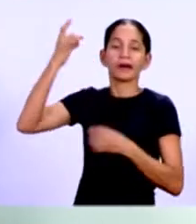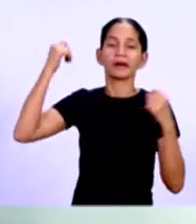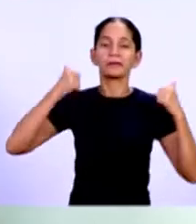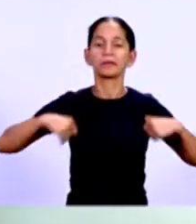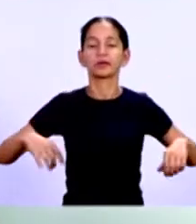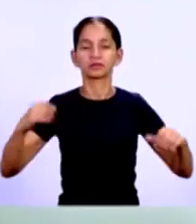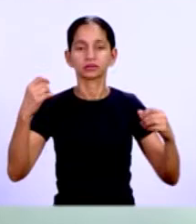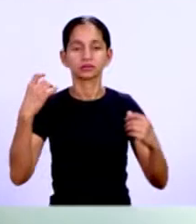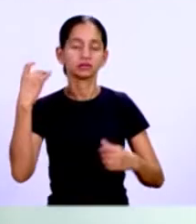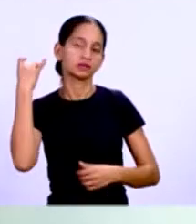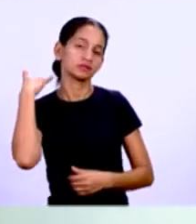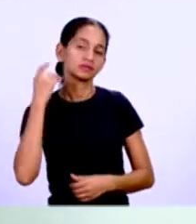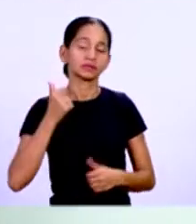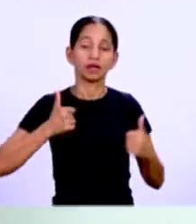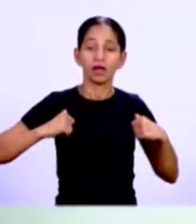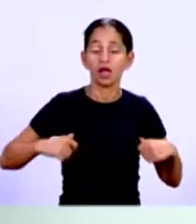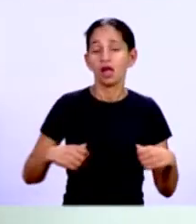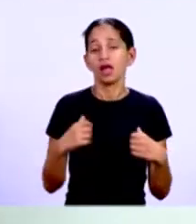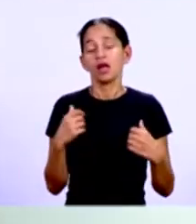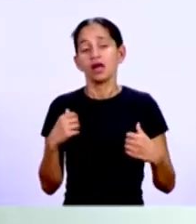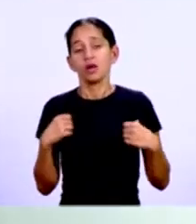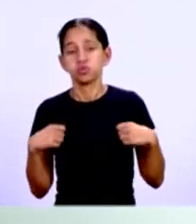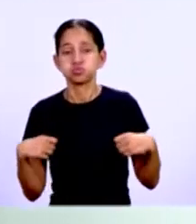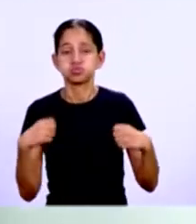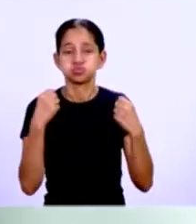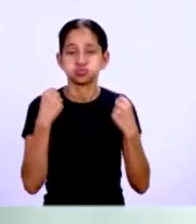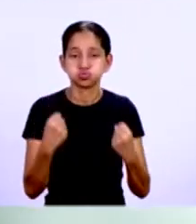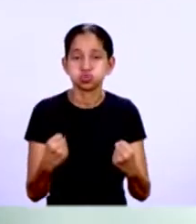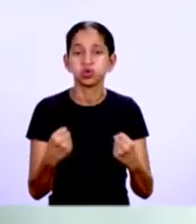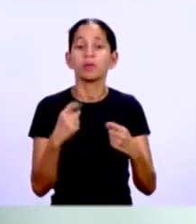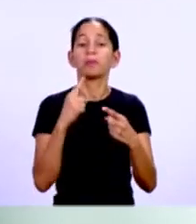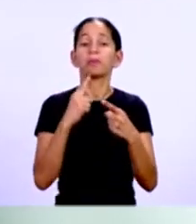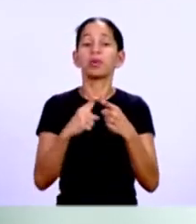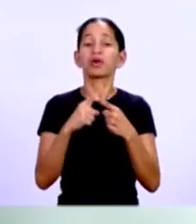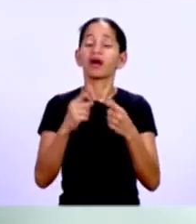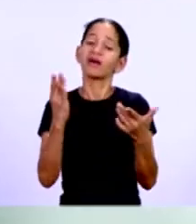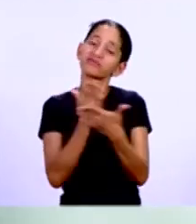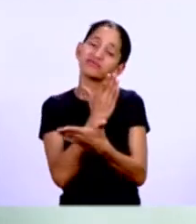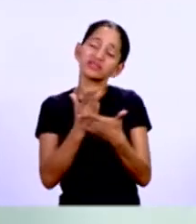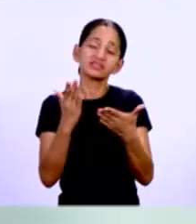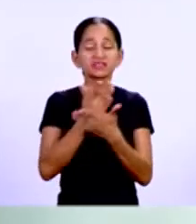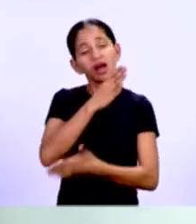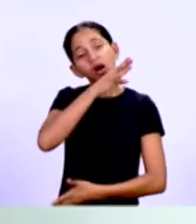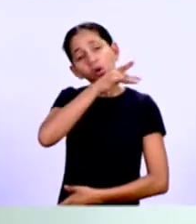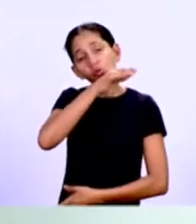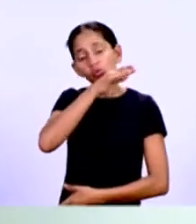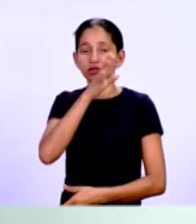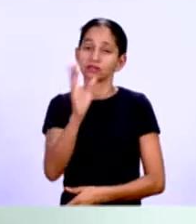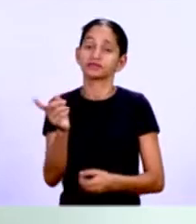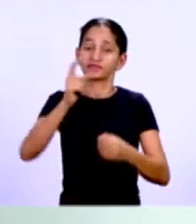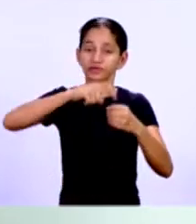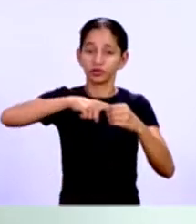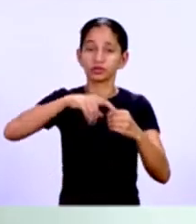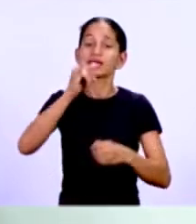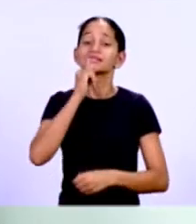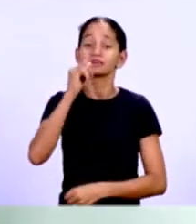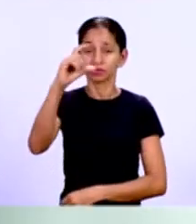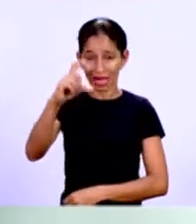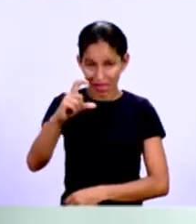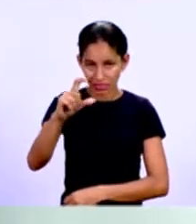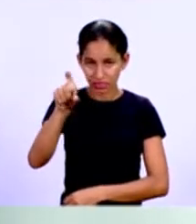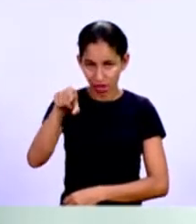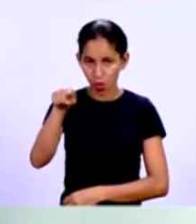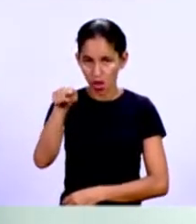E é verdade, mitigar o risco, às vezes as pessoas não fazem porque é inconveniente. Vamos voltar ao exemplo do cartão de crédito.